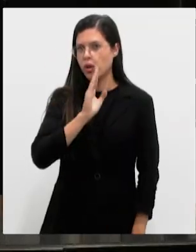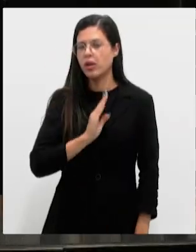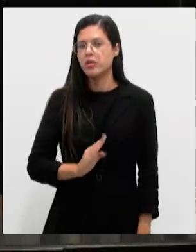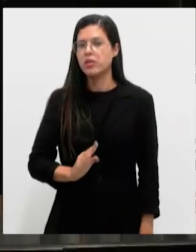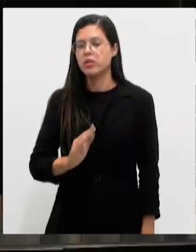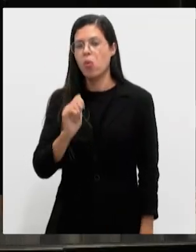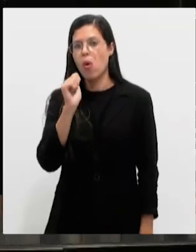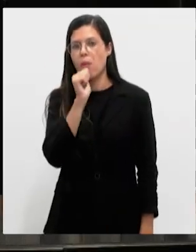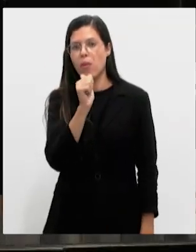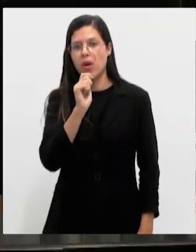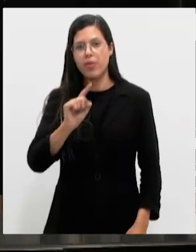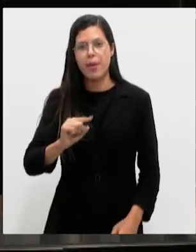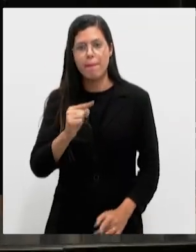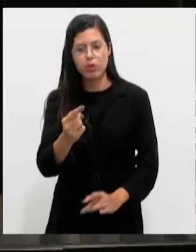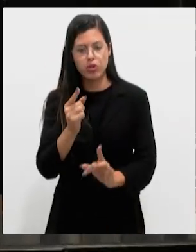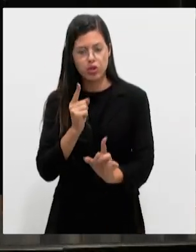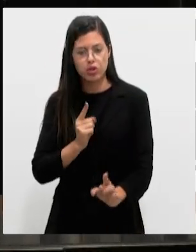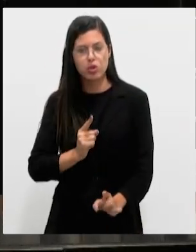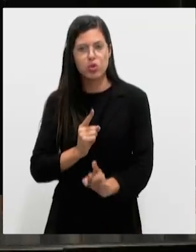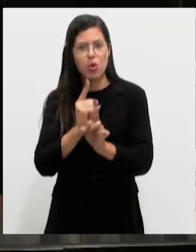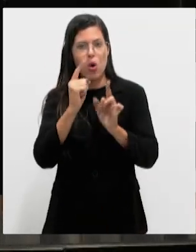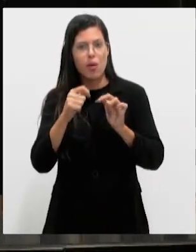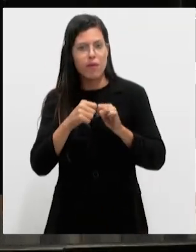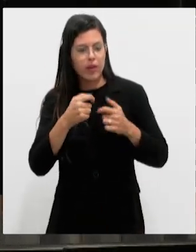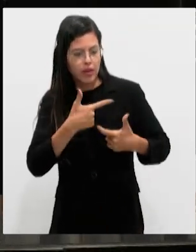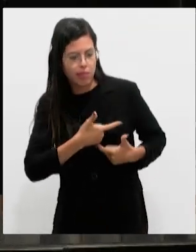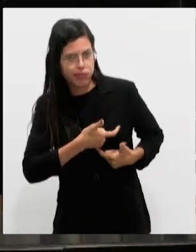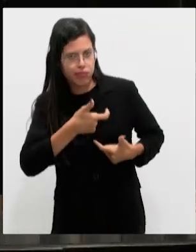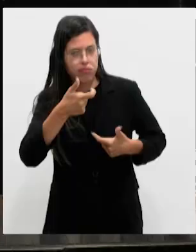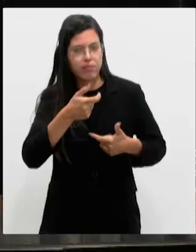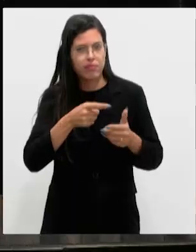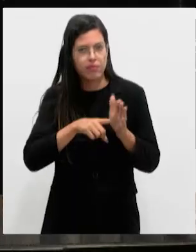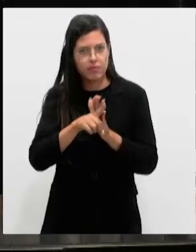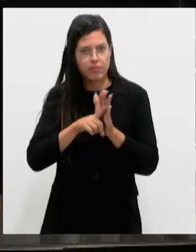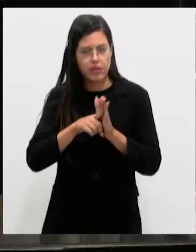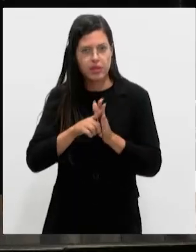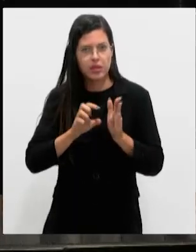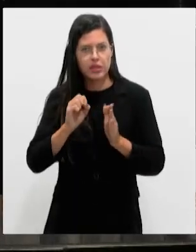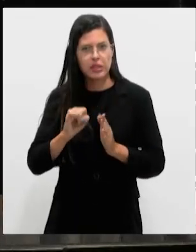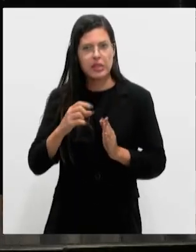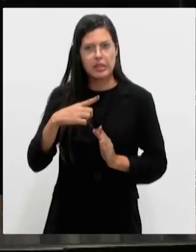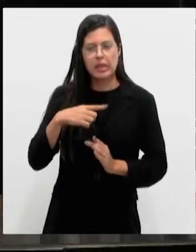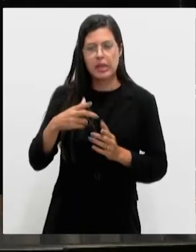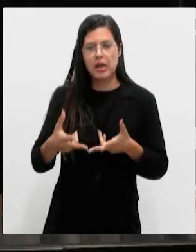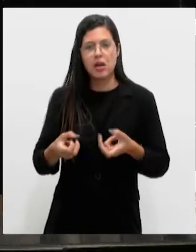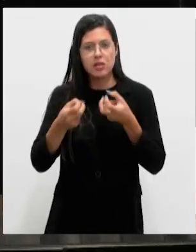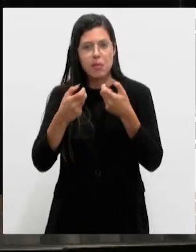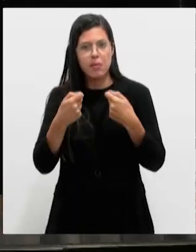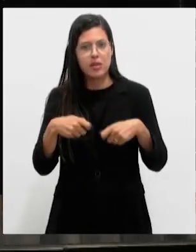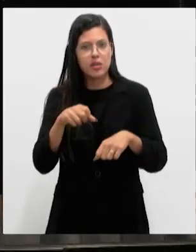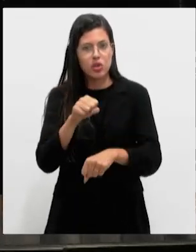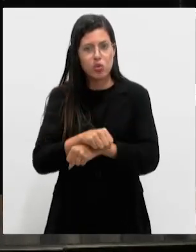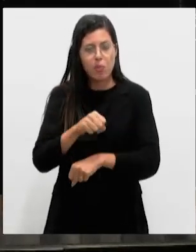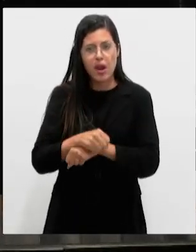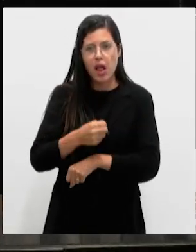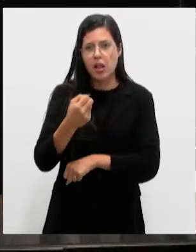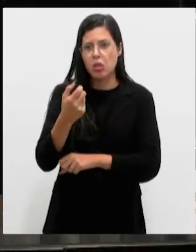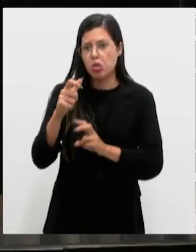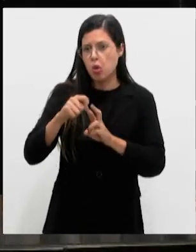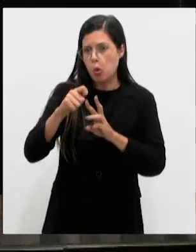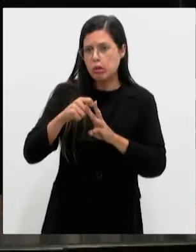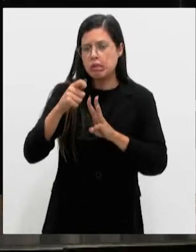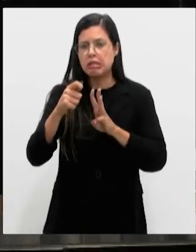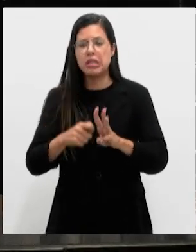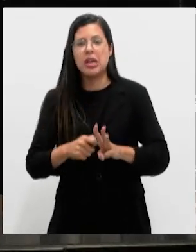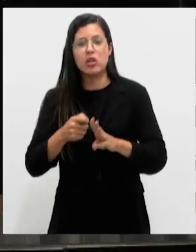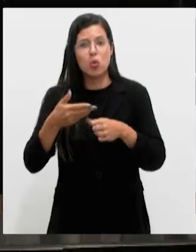tem o diagnóstico, fez a biópsia, ela tem que aguardar 2, 3 meses para entrar na quimioterapia ou mais. E quando ela